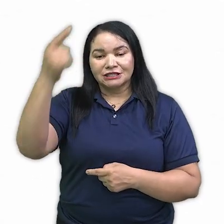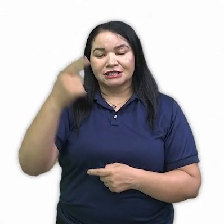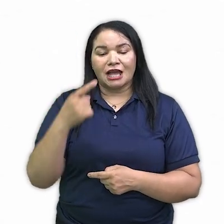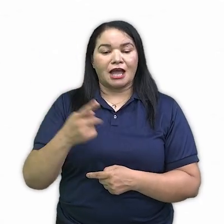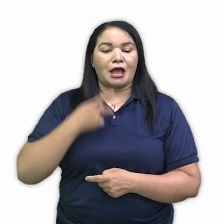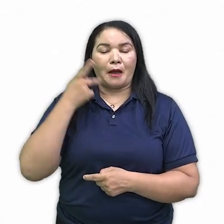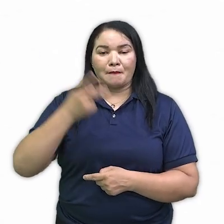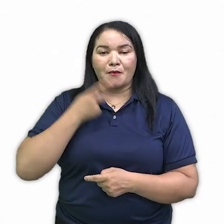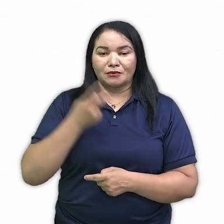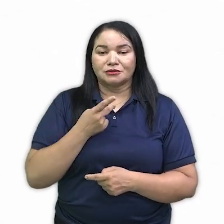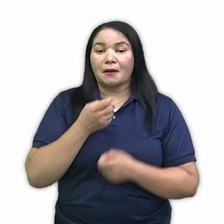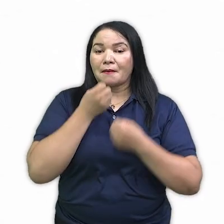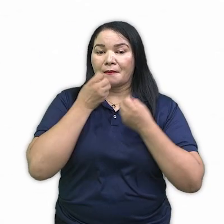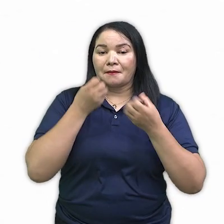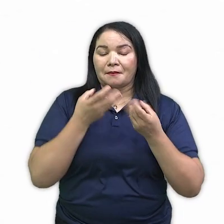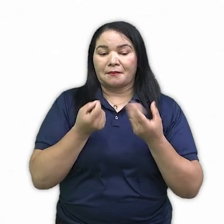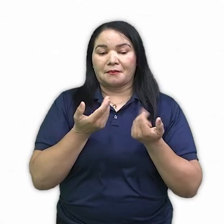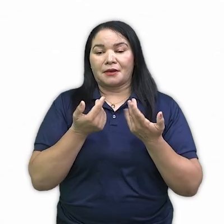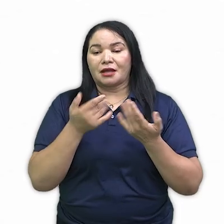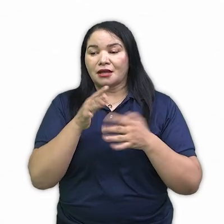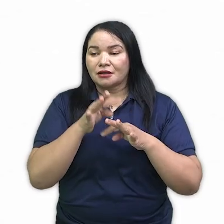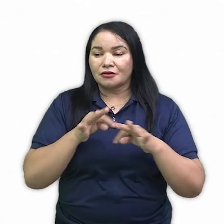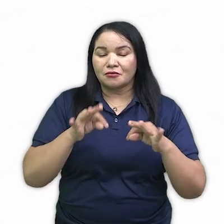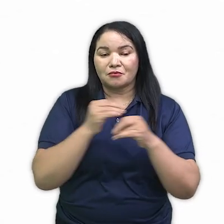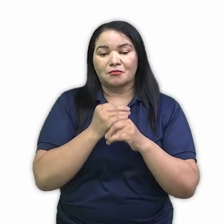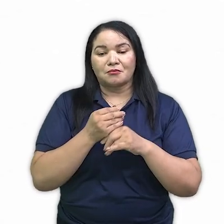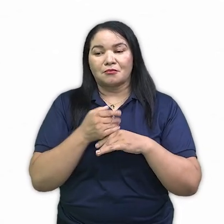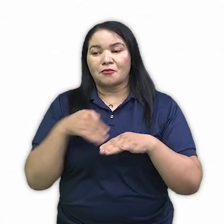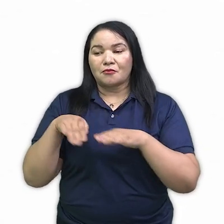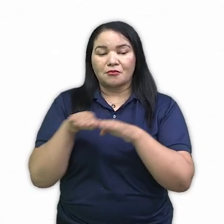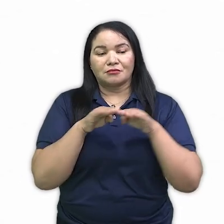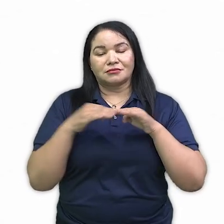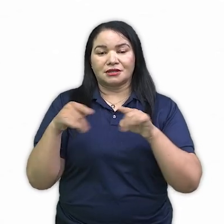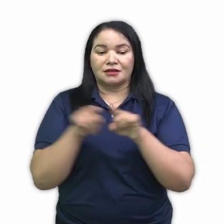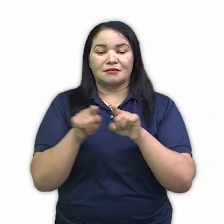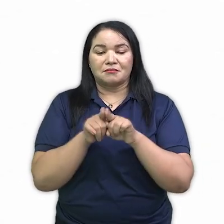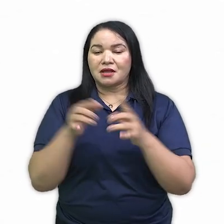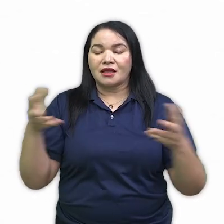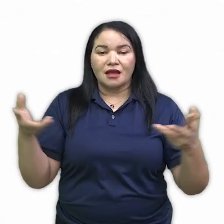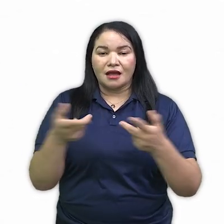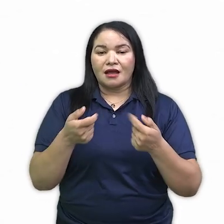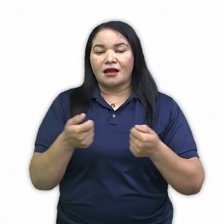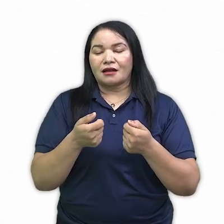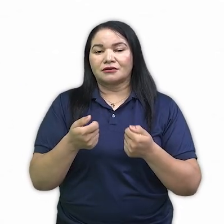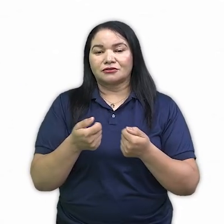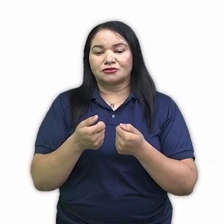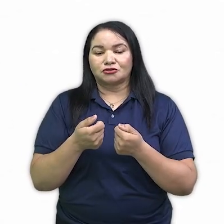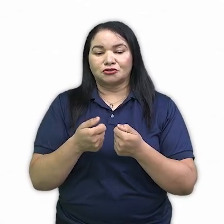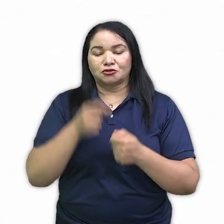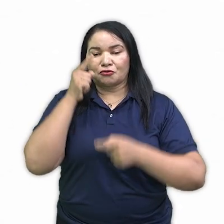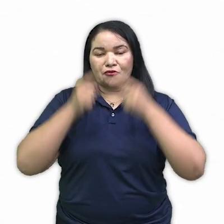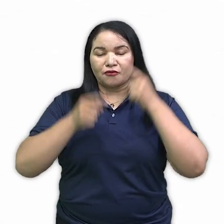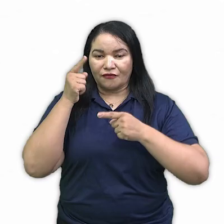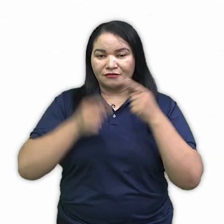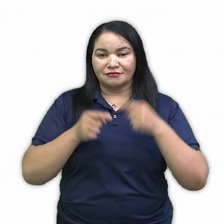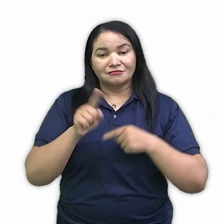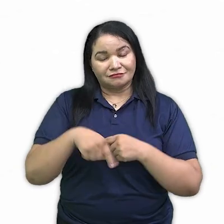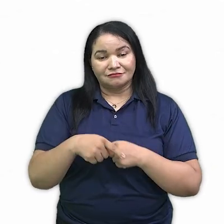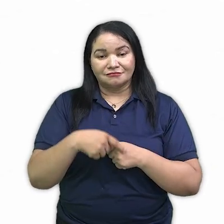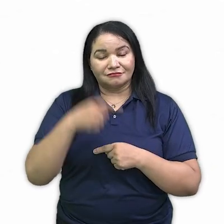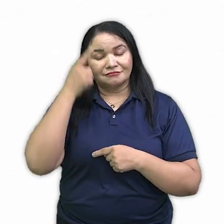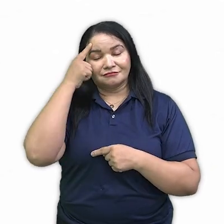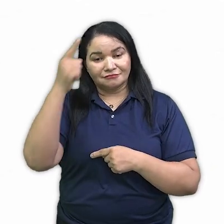de política. Ah, política, o bem comum, a arte de governar, é o governo dos cidadãos, é o governo de todos. Essa é a